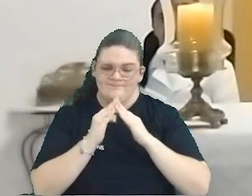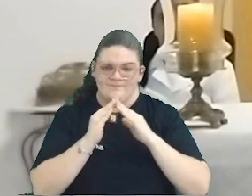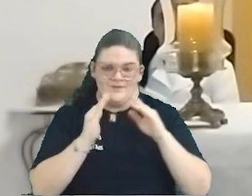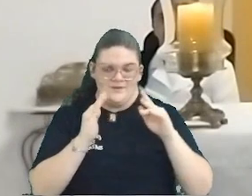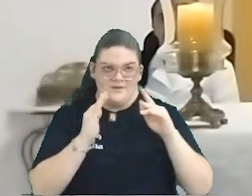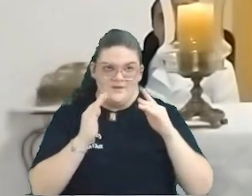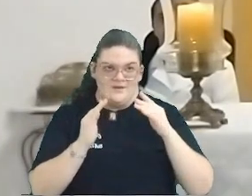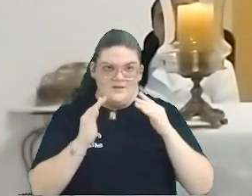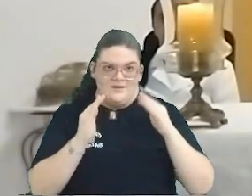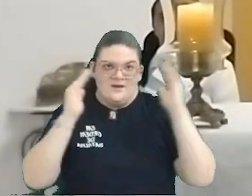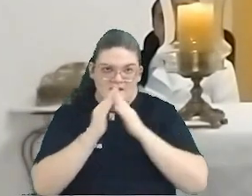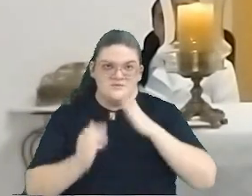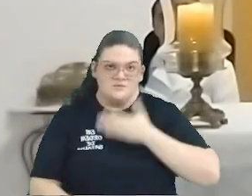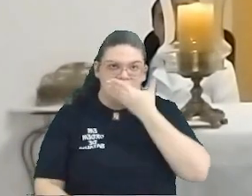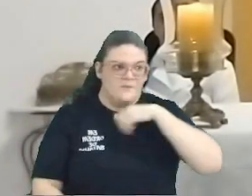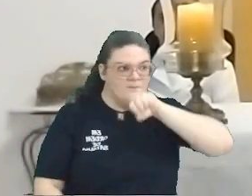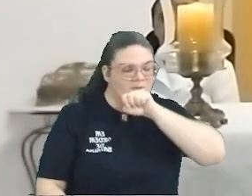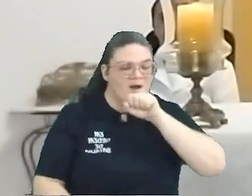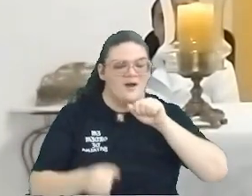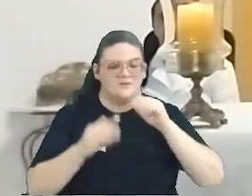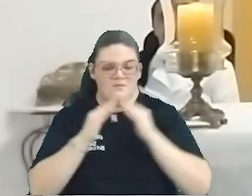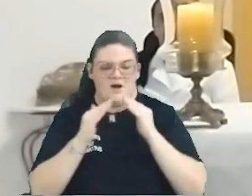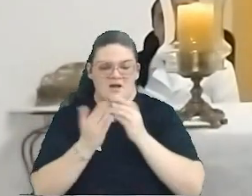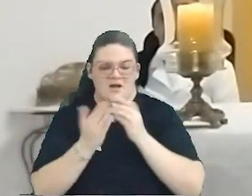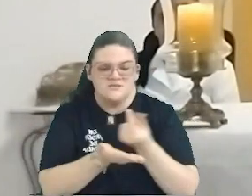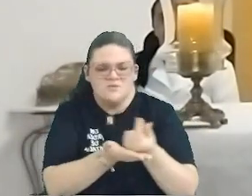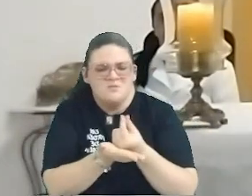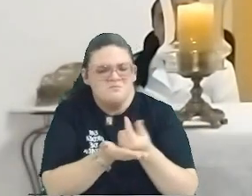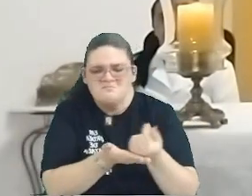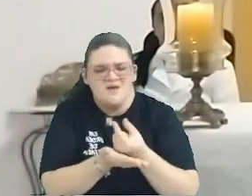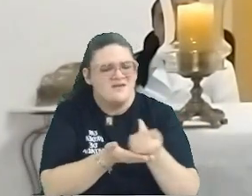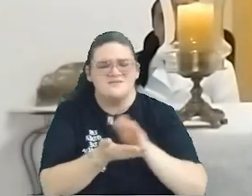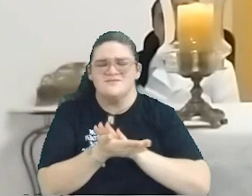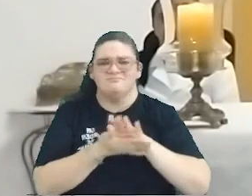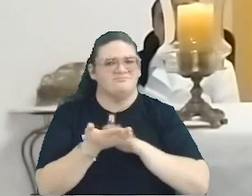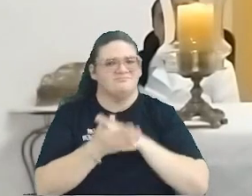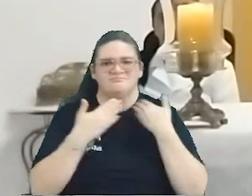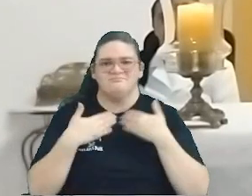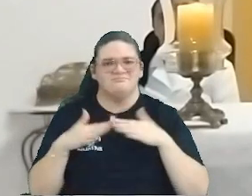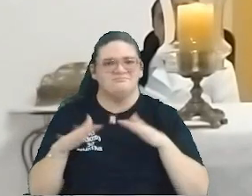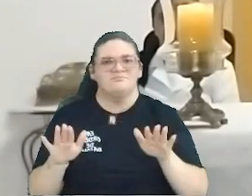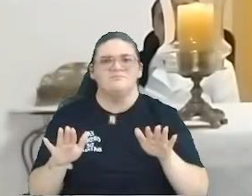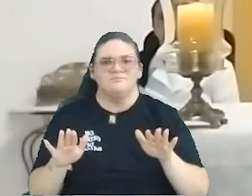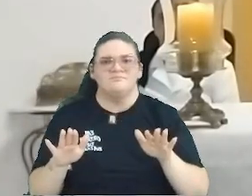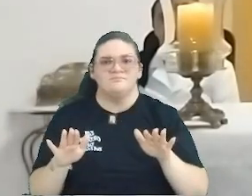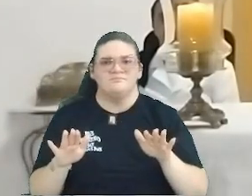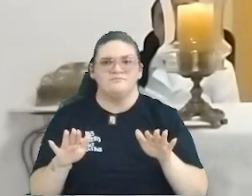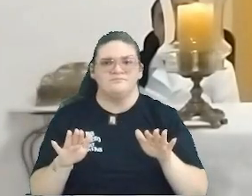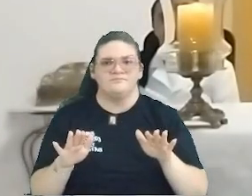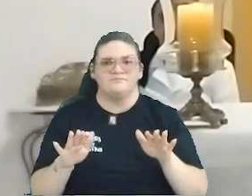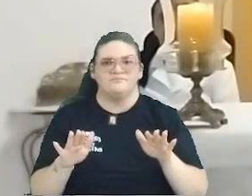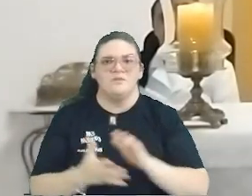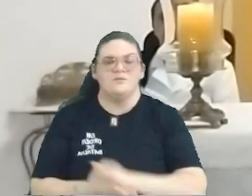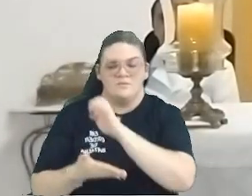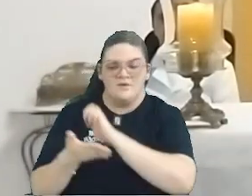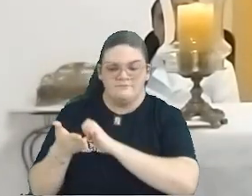de comércio. Em outro trecho da Sagrada Escritura, relatando em um outro